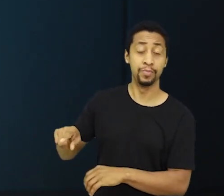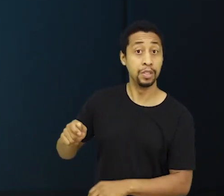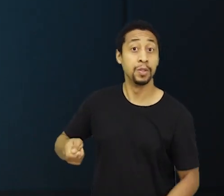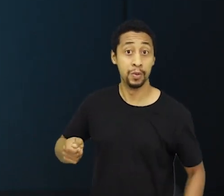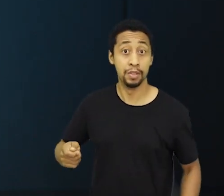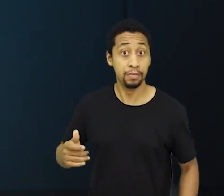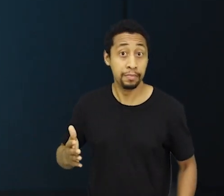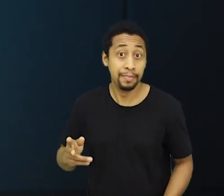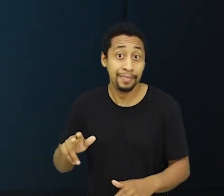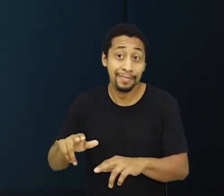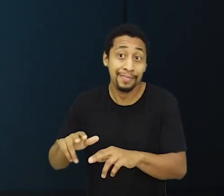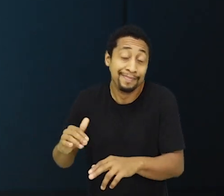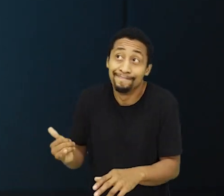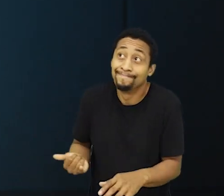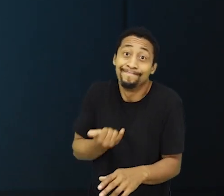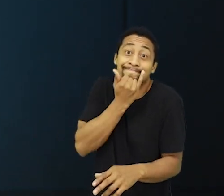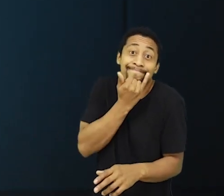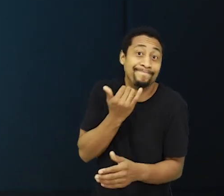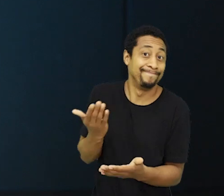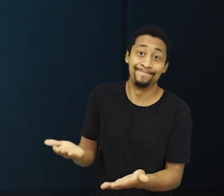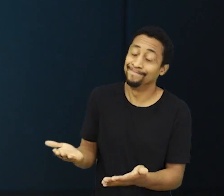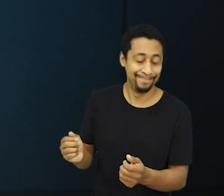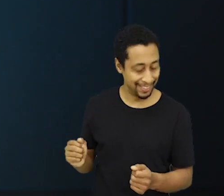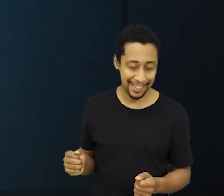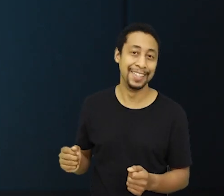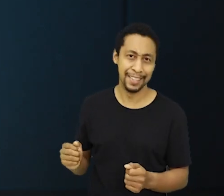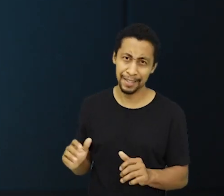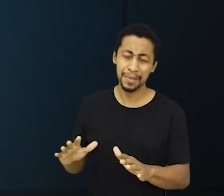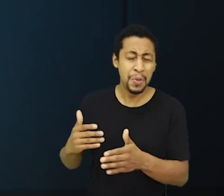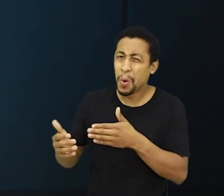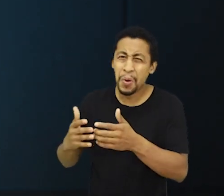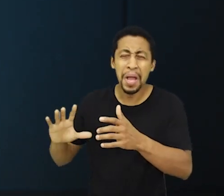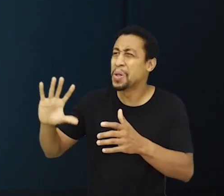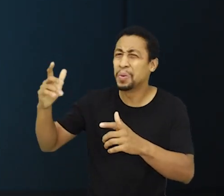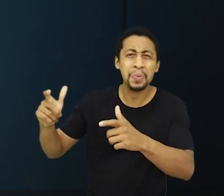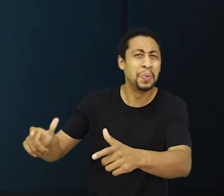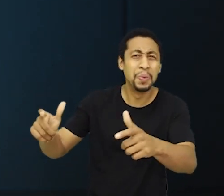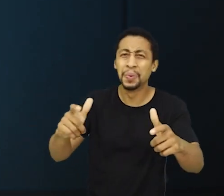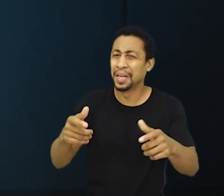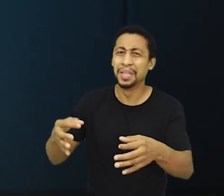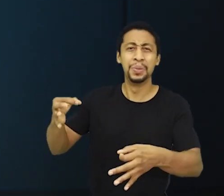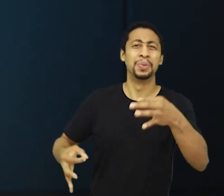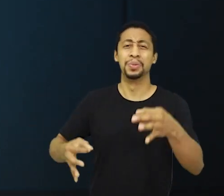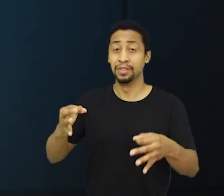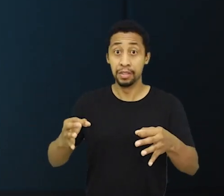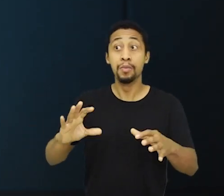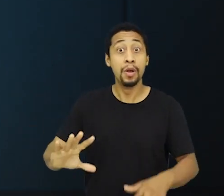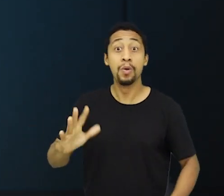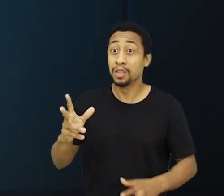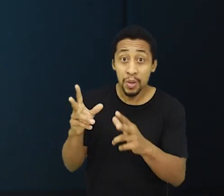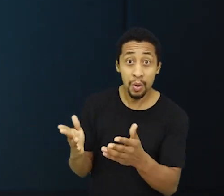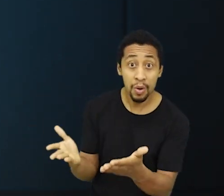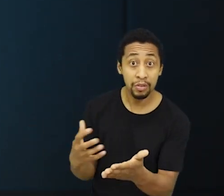que inusitado. Eu acho que não há nos anais de qualquer jurisprudência um fato semelhante, em que